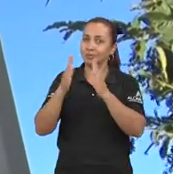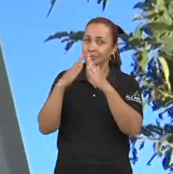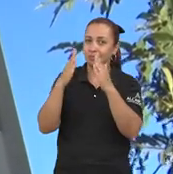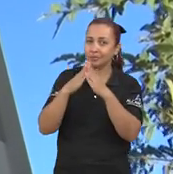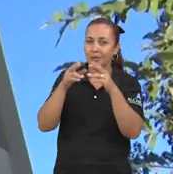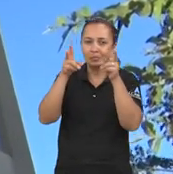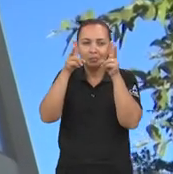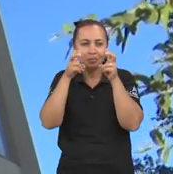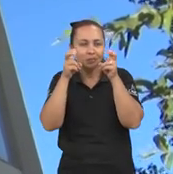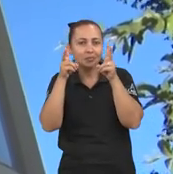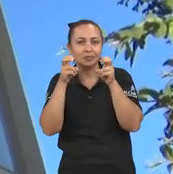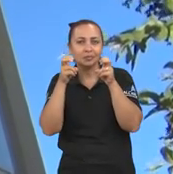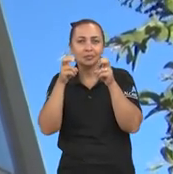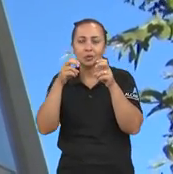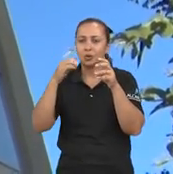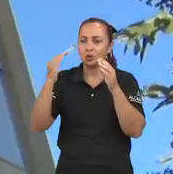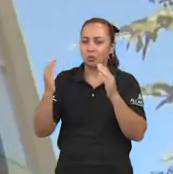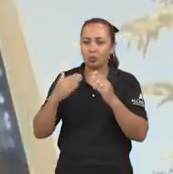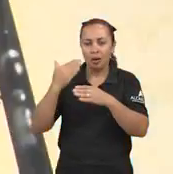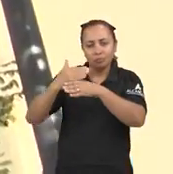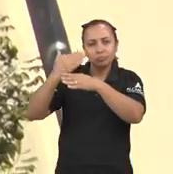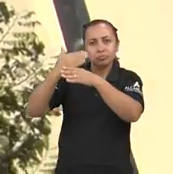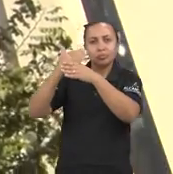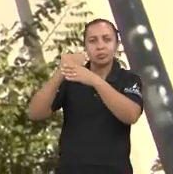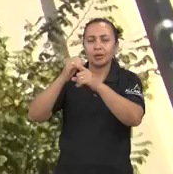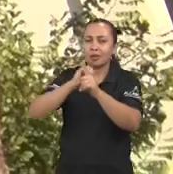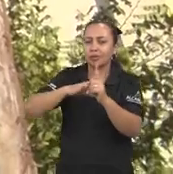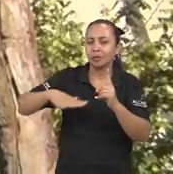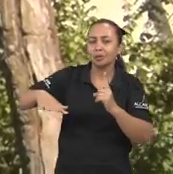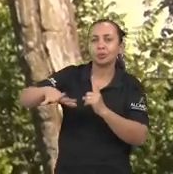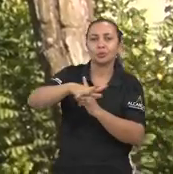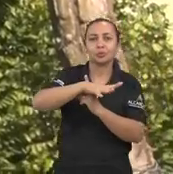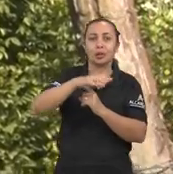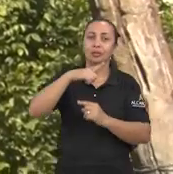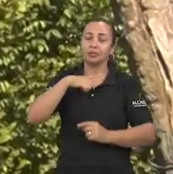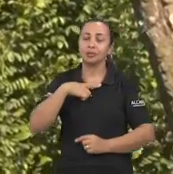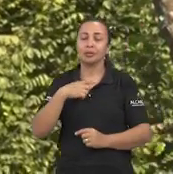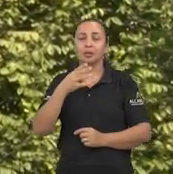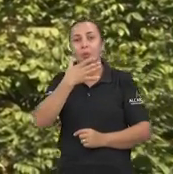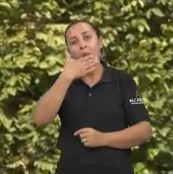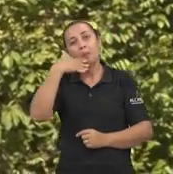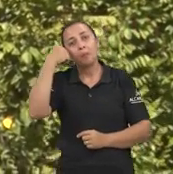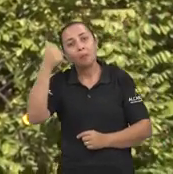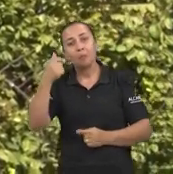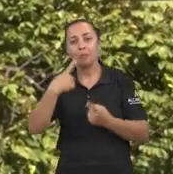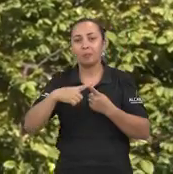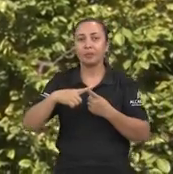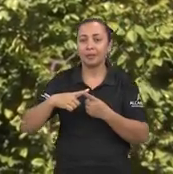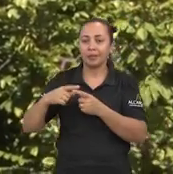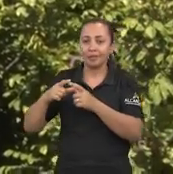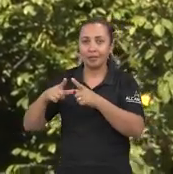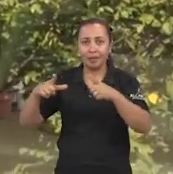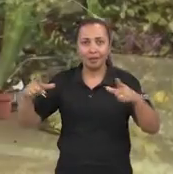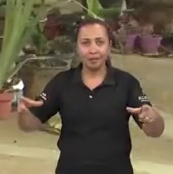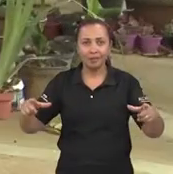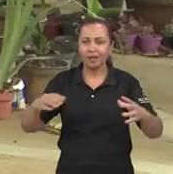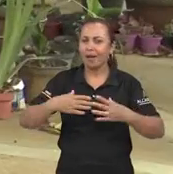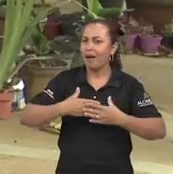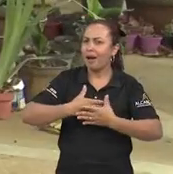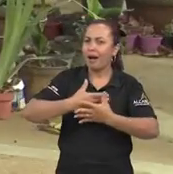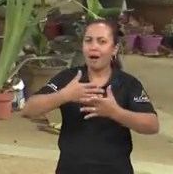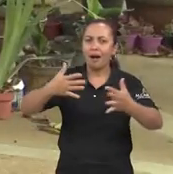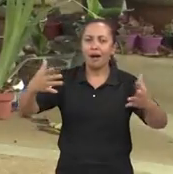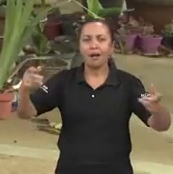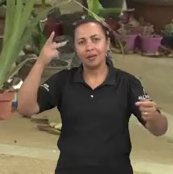assim deu uma dentro da concepção de uma edificação ecológica né a gente tem uma vantagem aqui porque a gente tem um terreno bastante